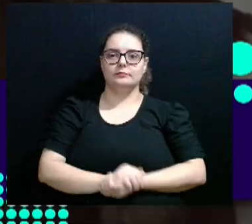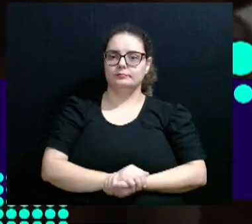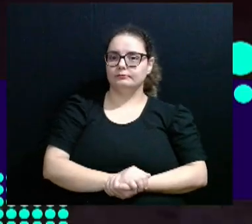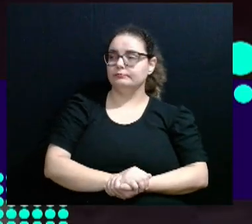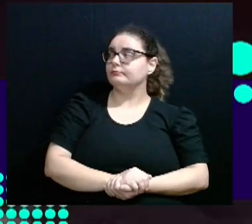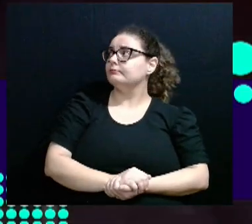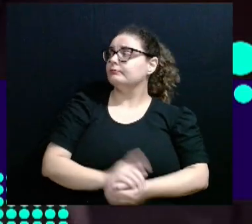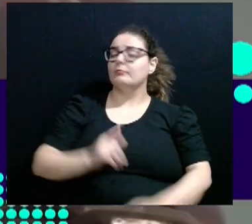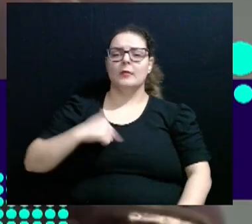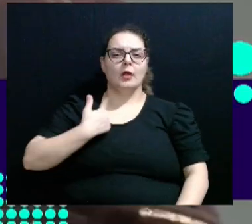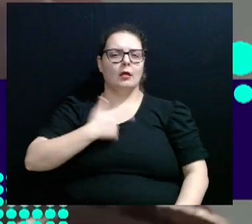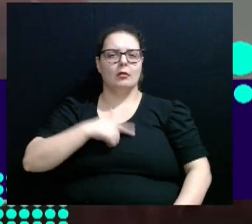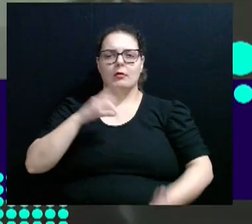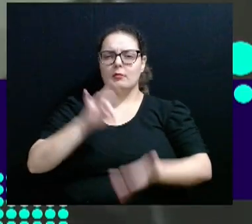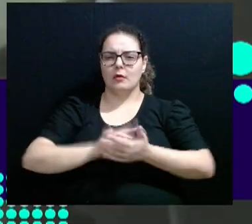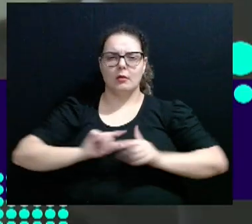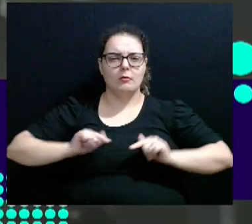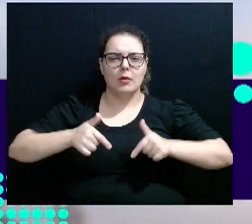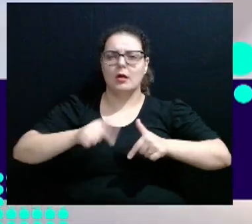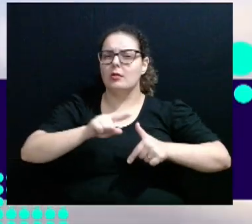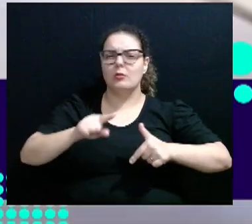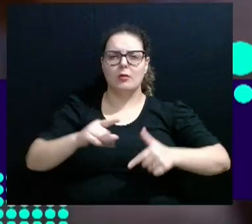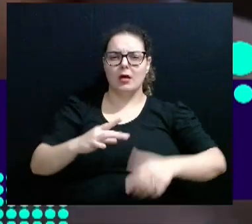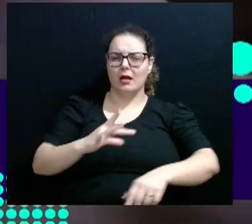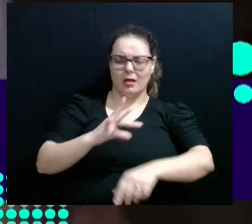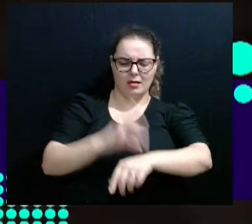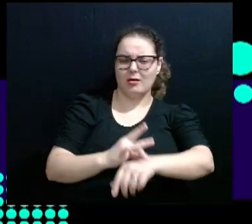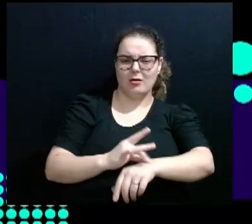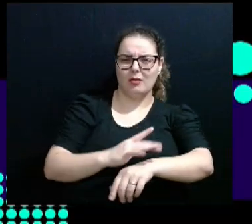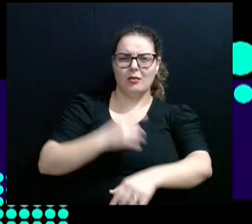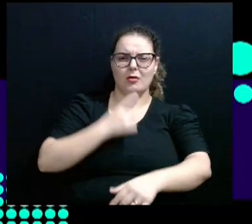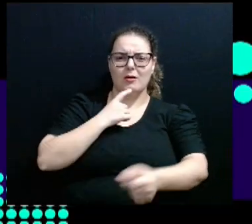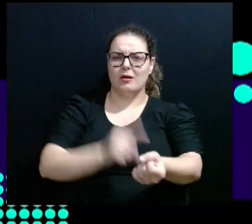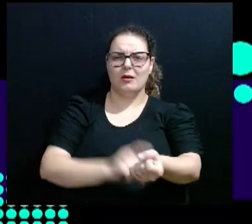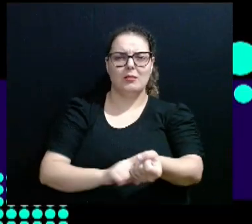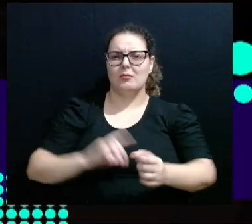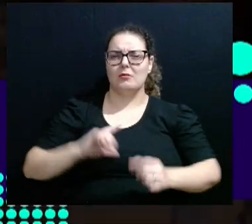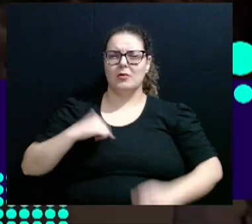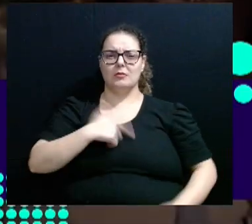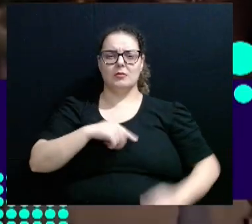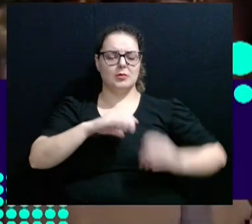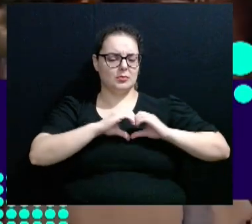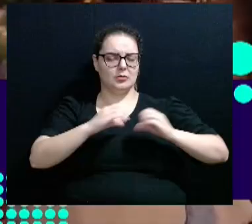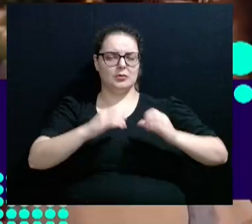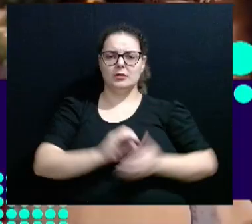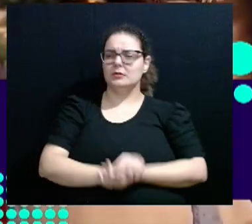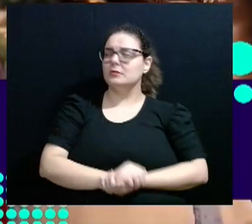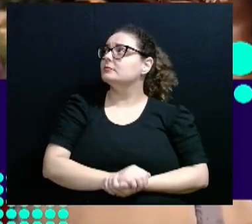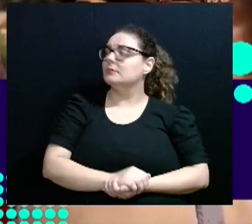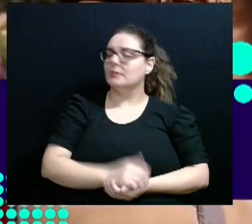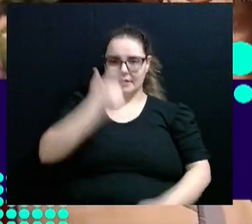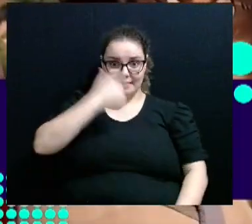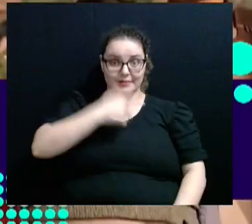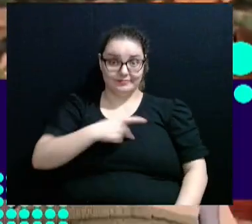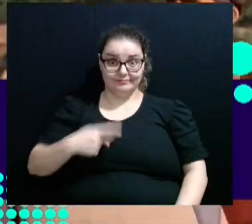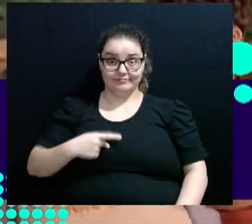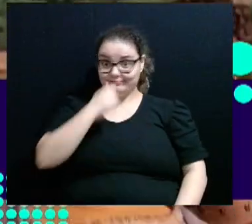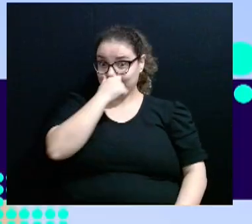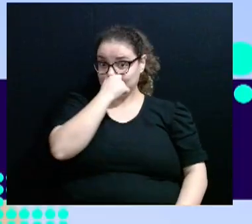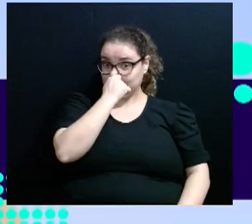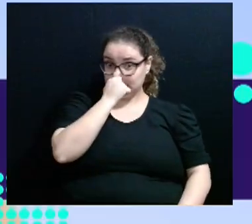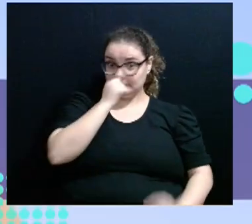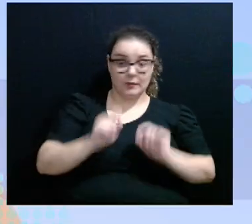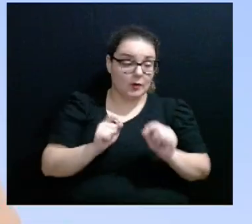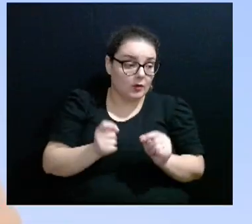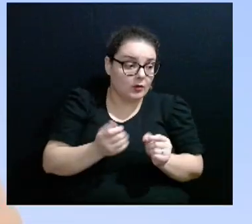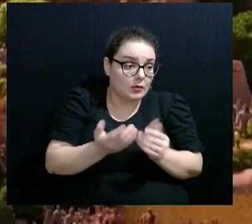batalha não é contra carne e osso, mas nos nossos corações. Eu sou um pastor. O que mais posso fazer além de cuidar das minhas ovelhas? É